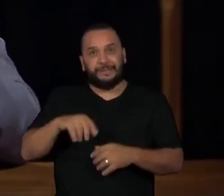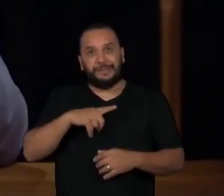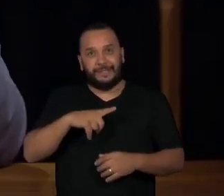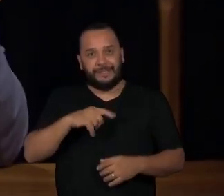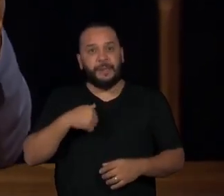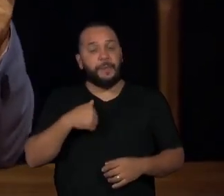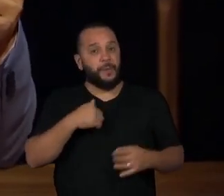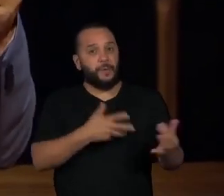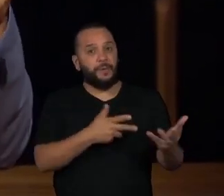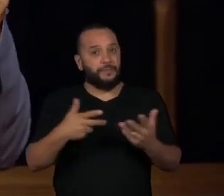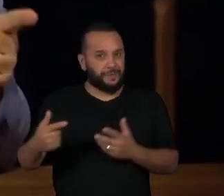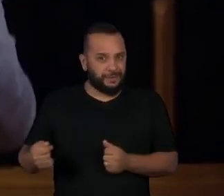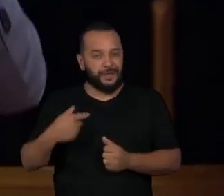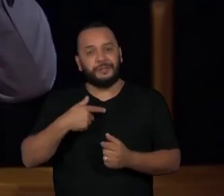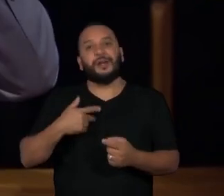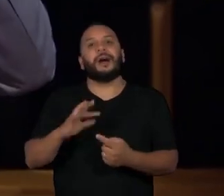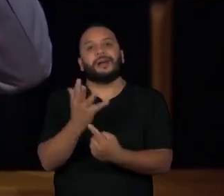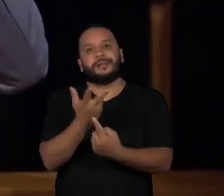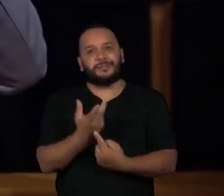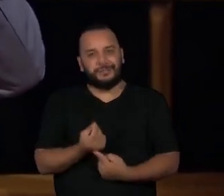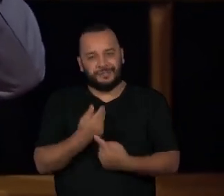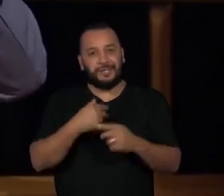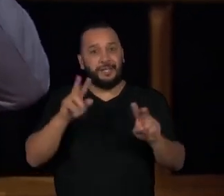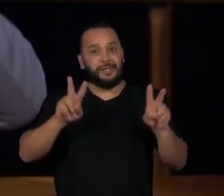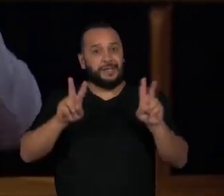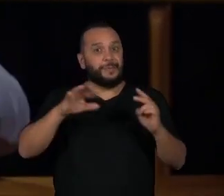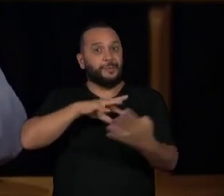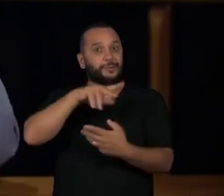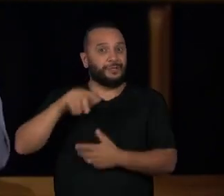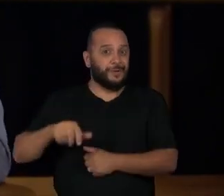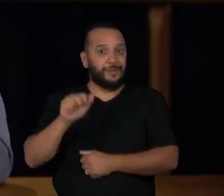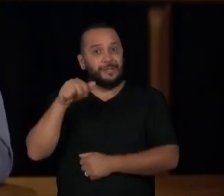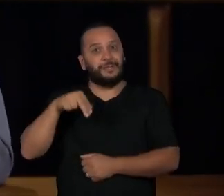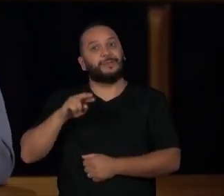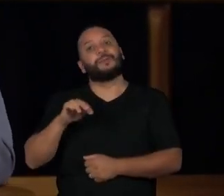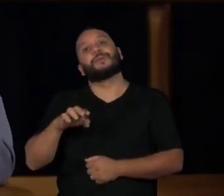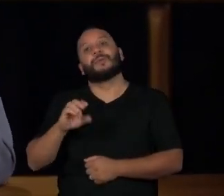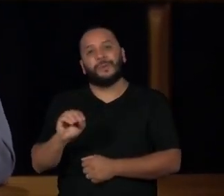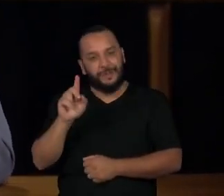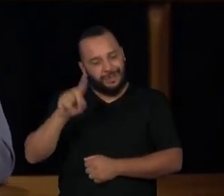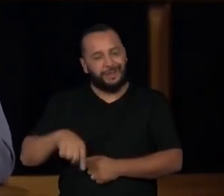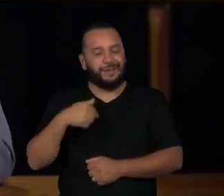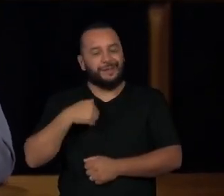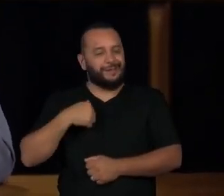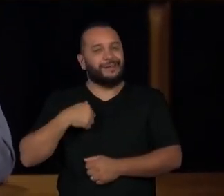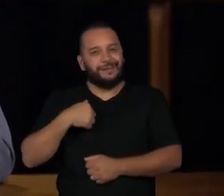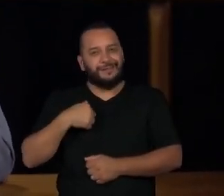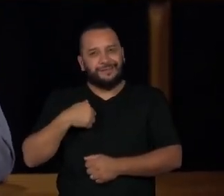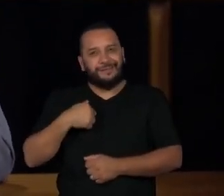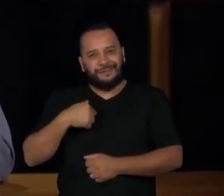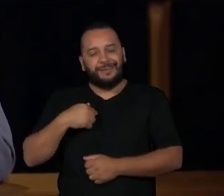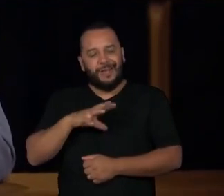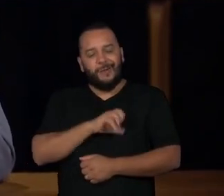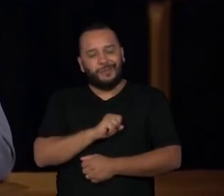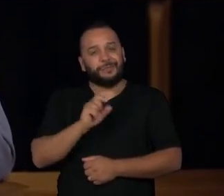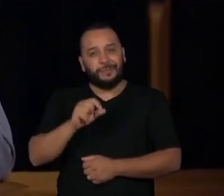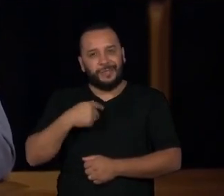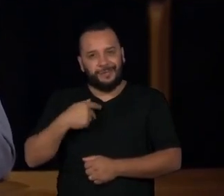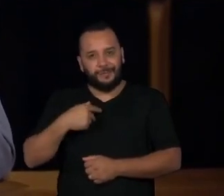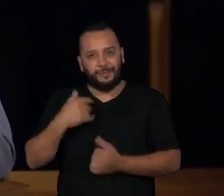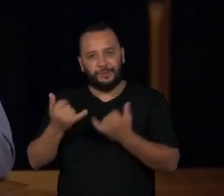meu convidado artista plástico e hiip Internacional Antônio petkov é um colecionador de quebra